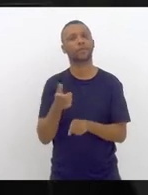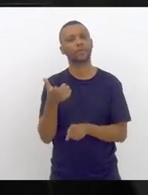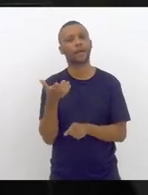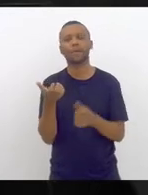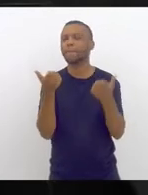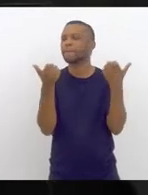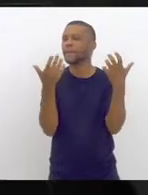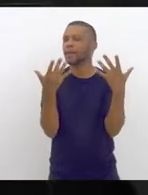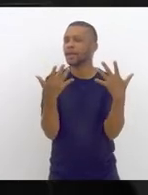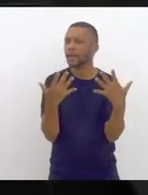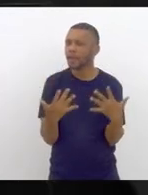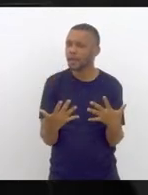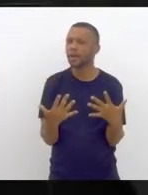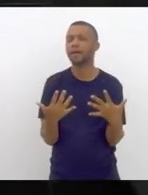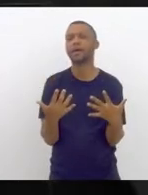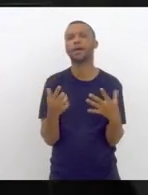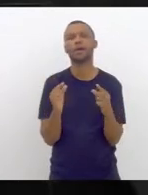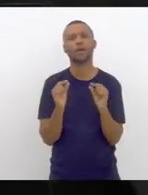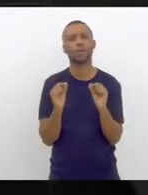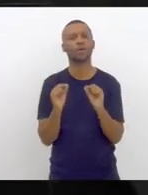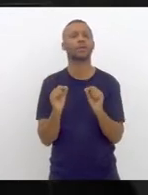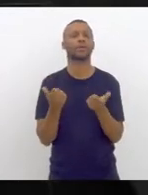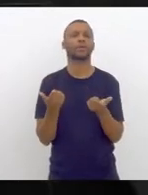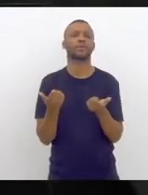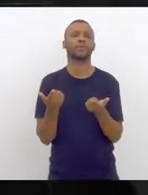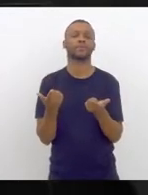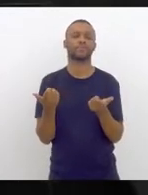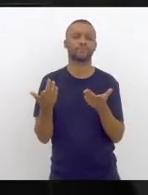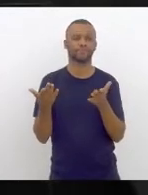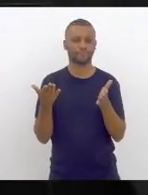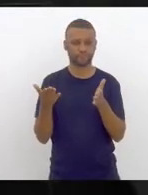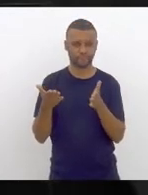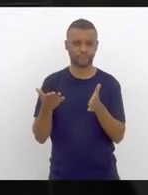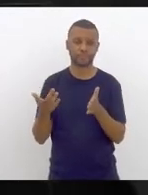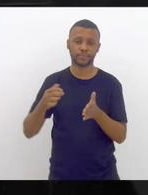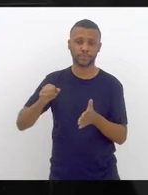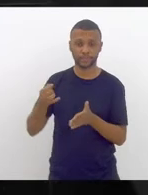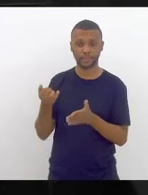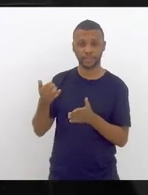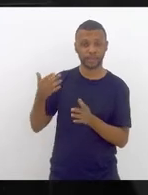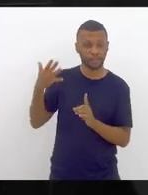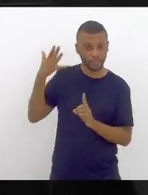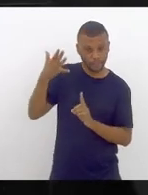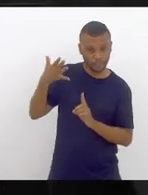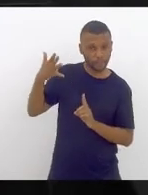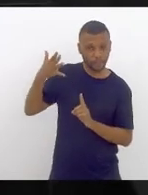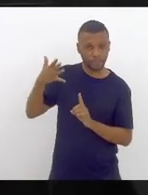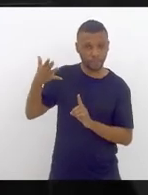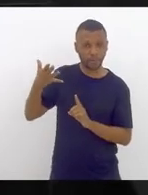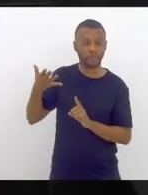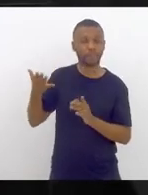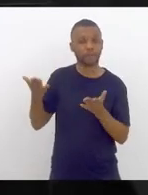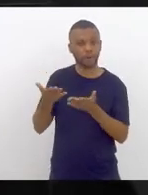mencionar deputada tia Ju ainda nesta nesta minha intervenção agora assim com um pouco mais de